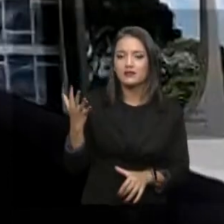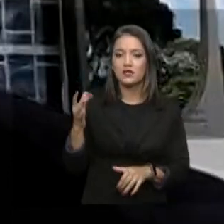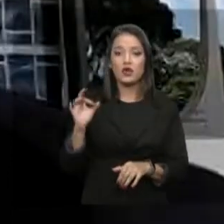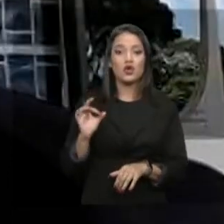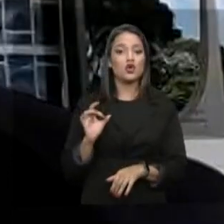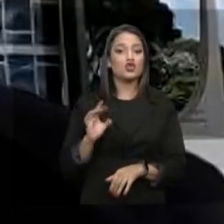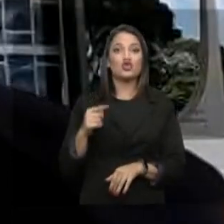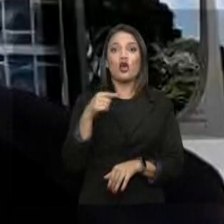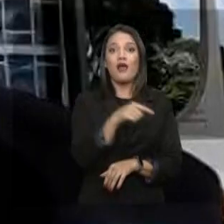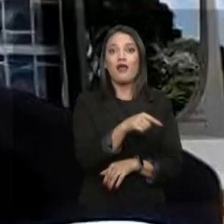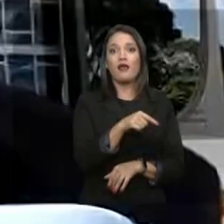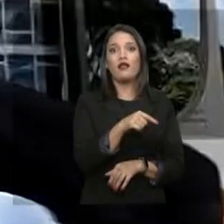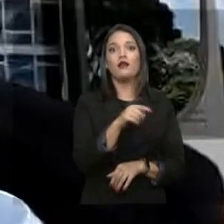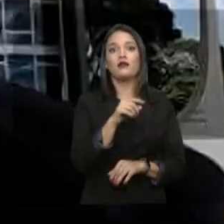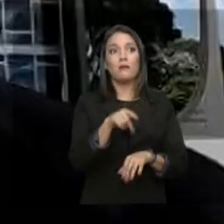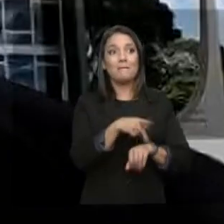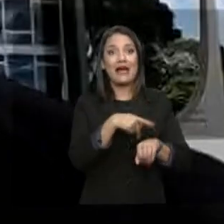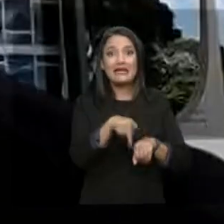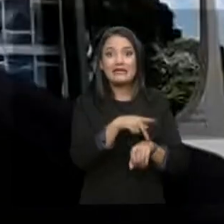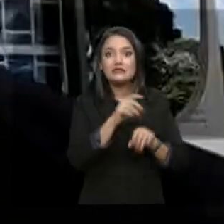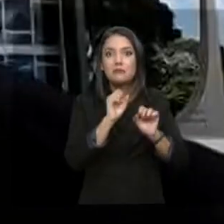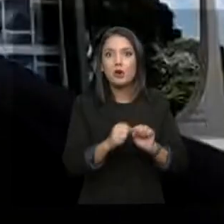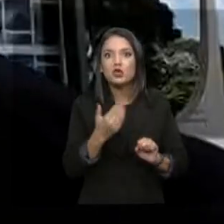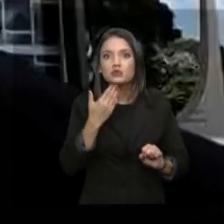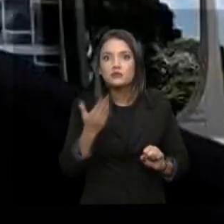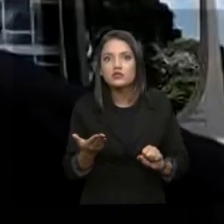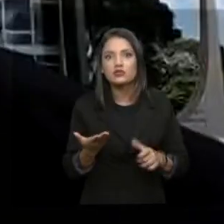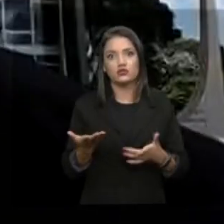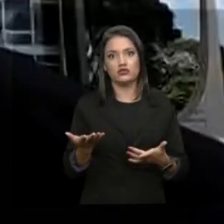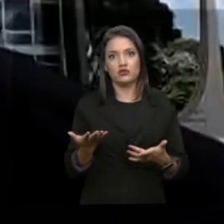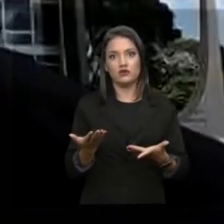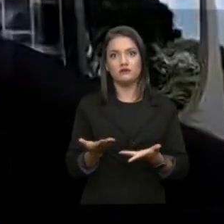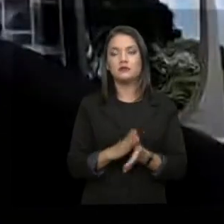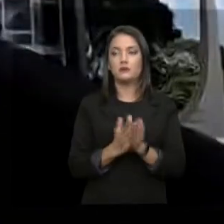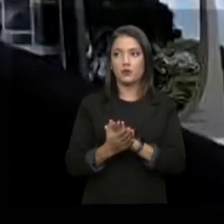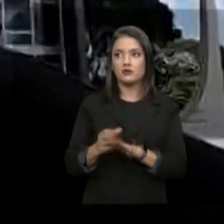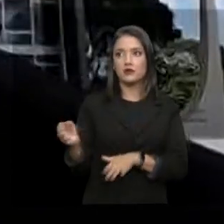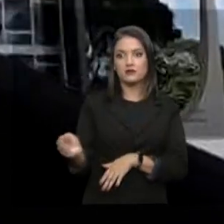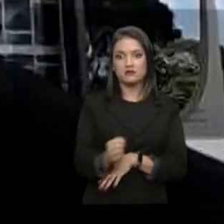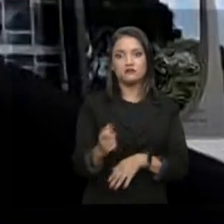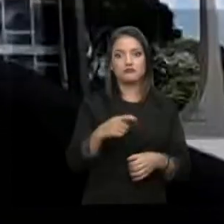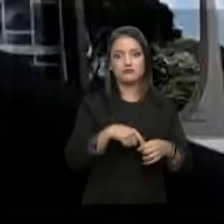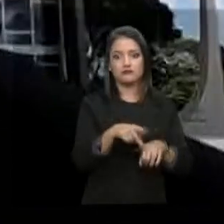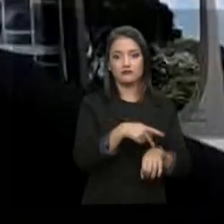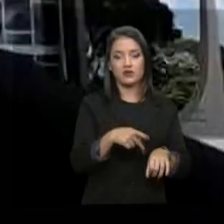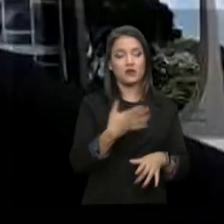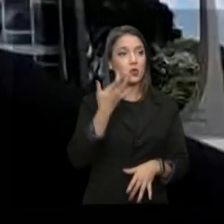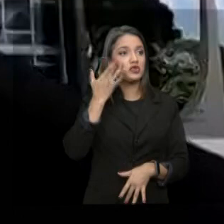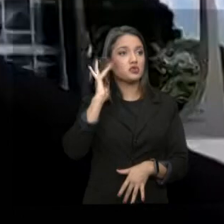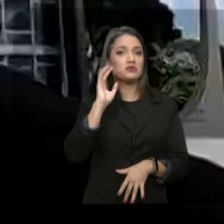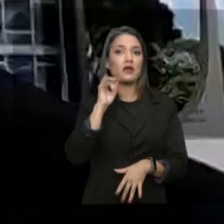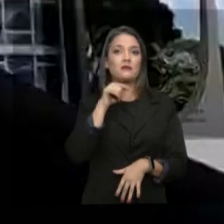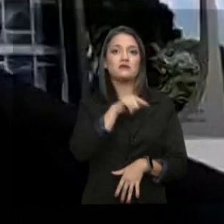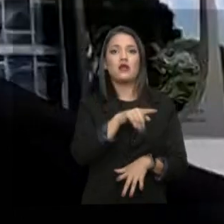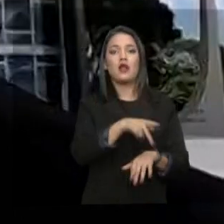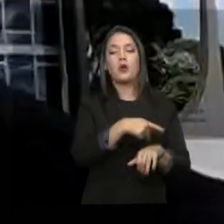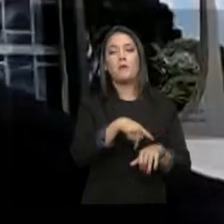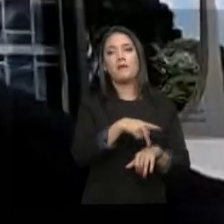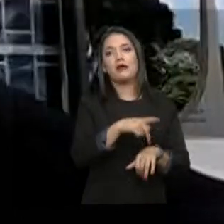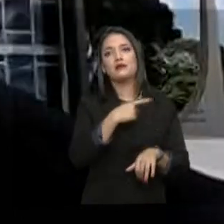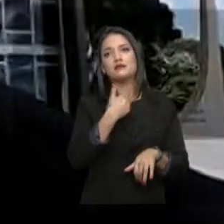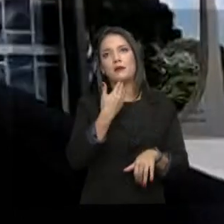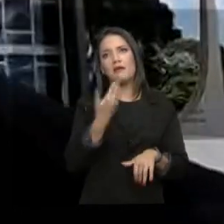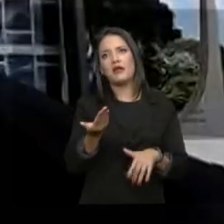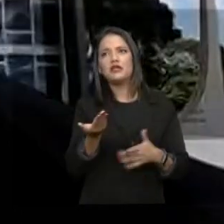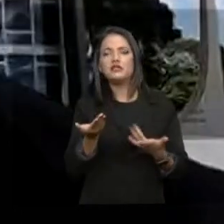ativar o processo de extradição. Vale ressaltar, inclusive, que não sabemos se tal Estado tem interesse em rever a decisão dessa